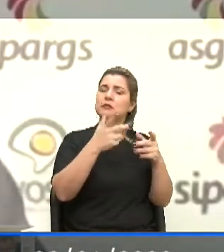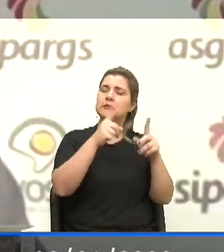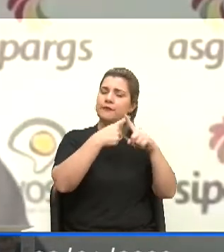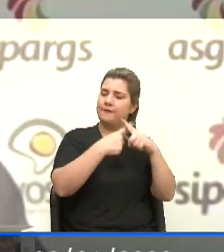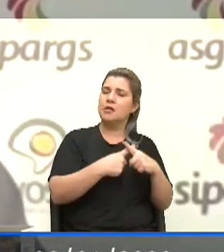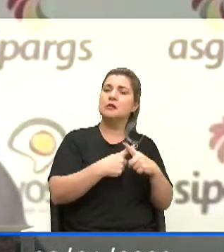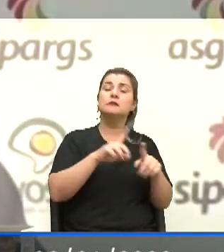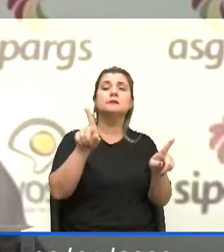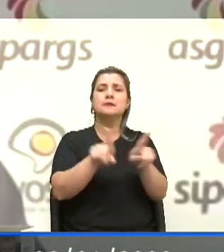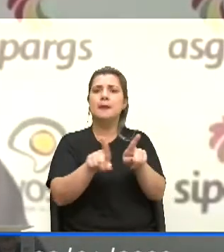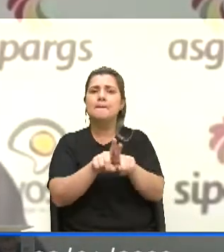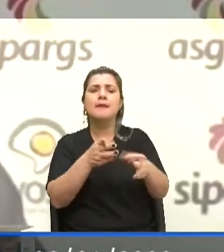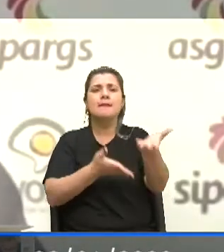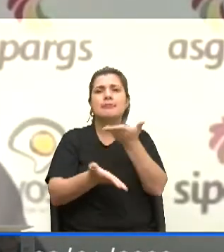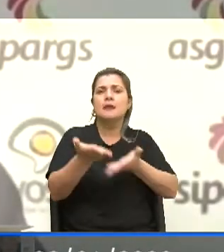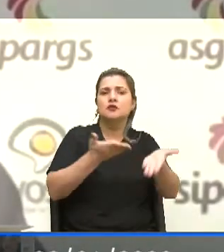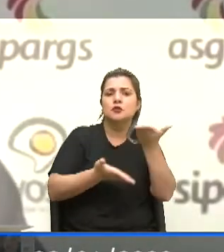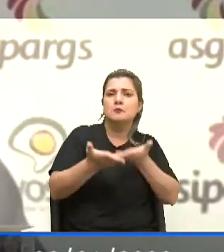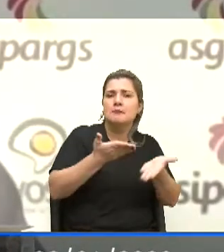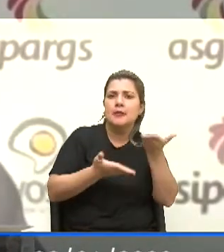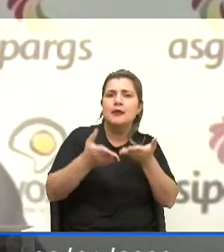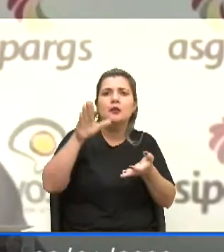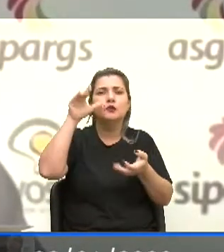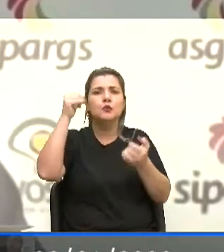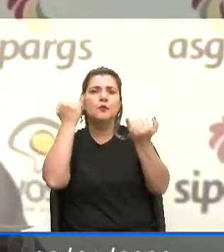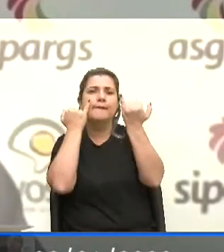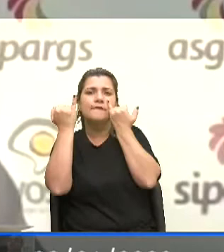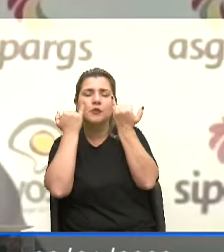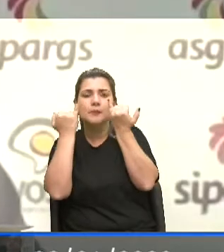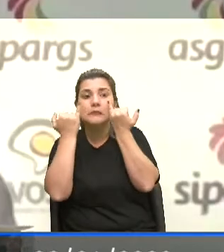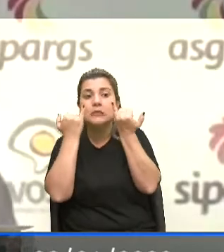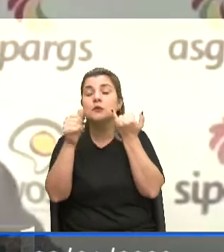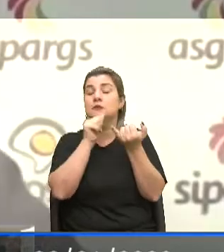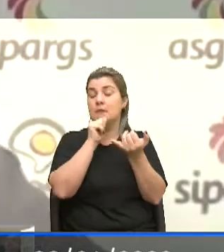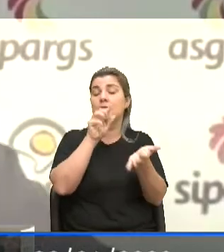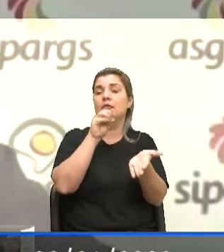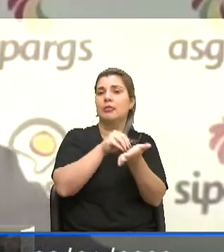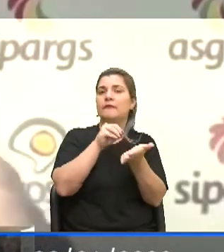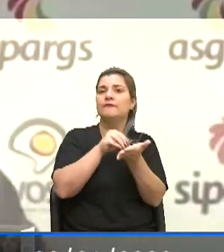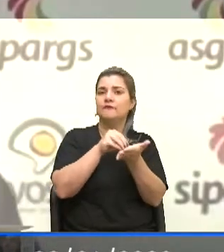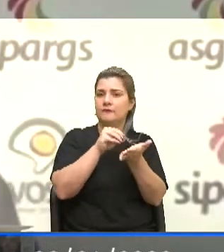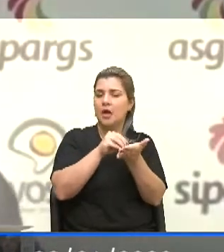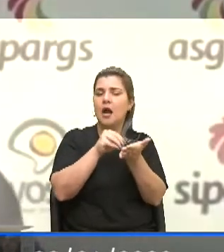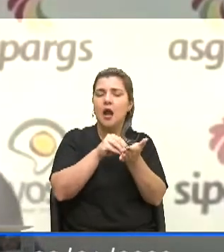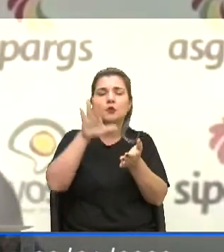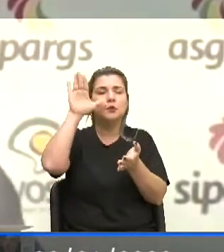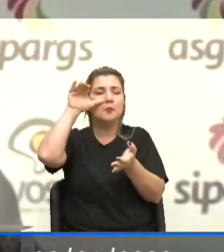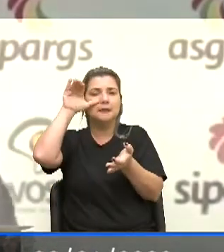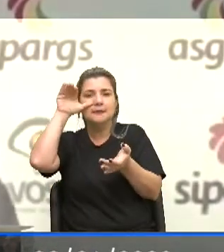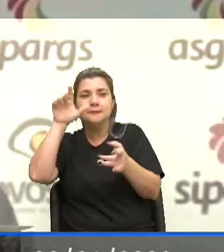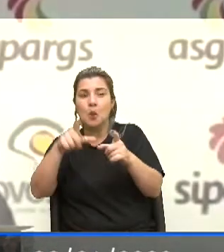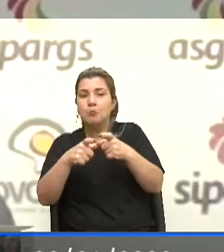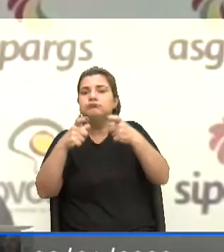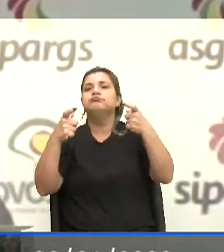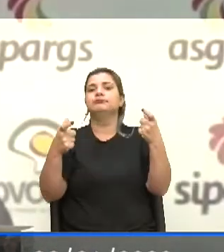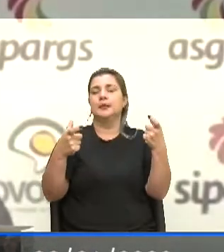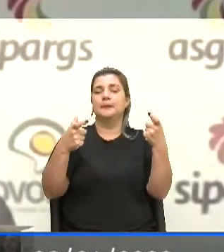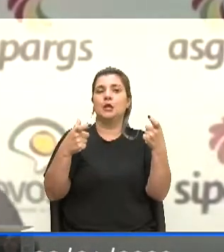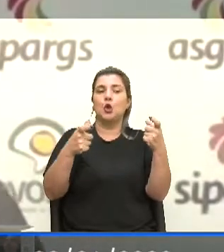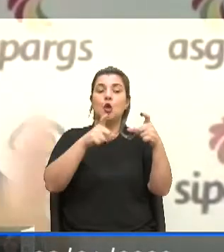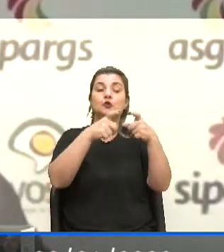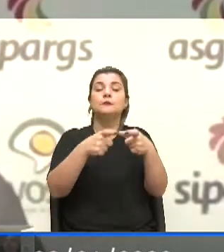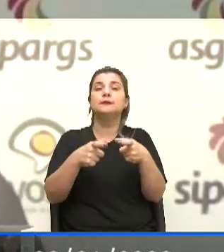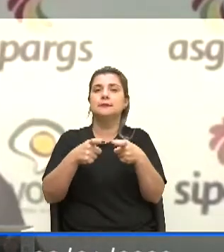o atendimento a algumas recomendações, né, que faltam uma atenção maior do setor no sentido